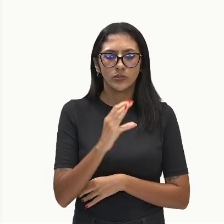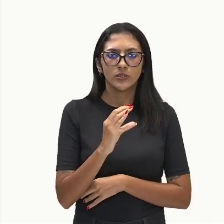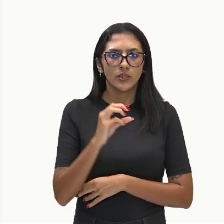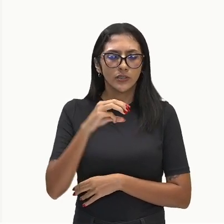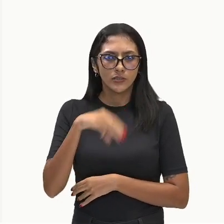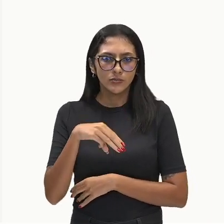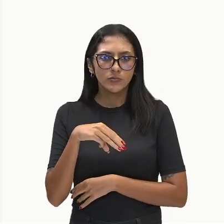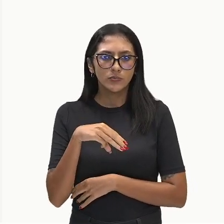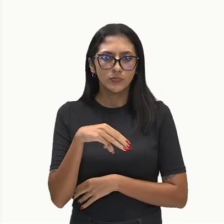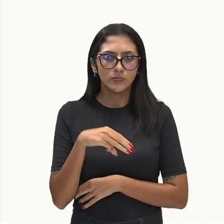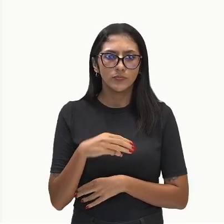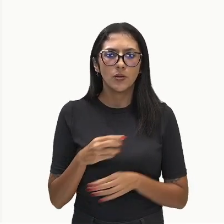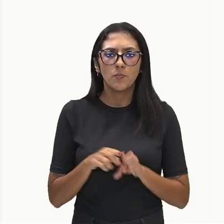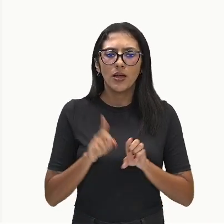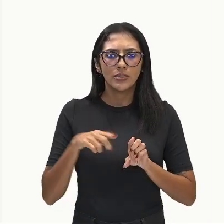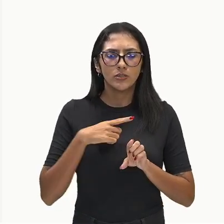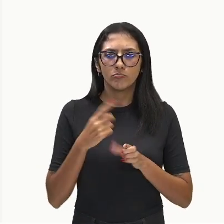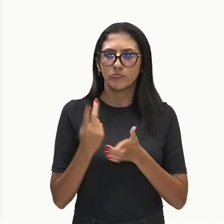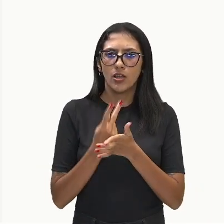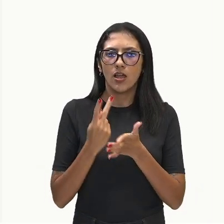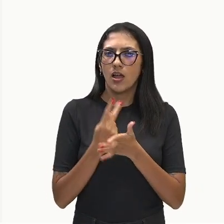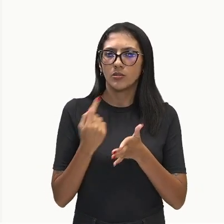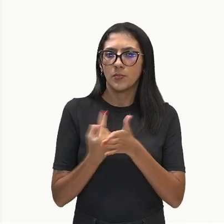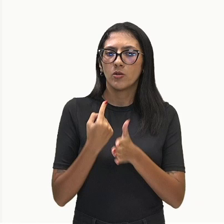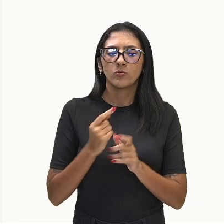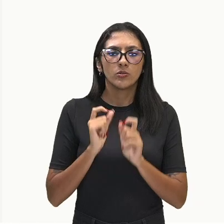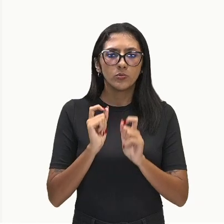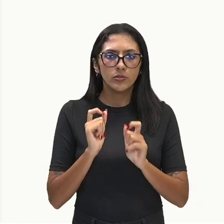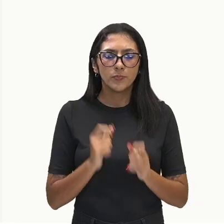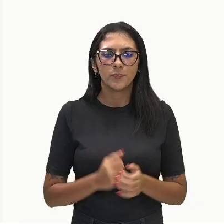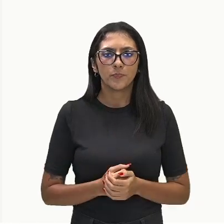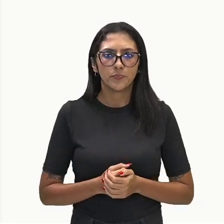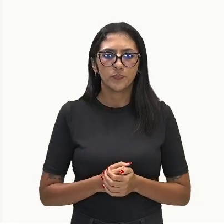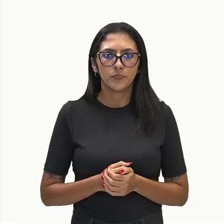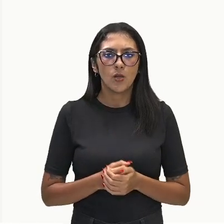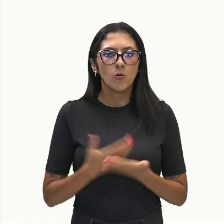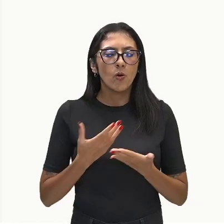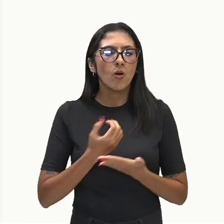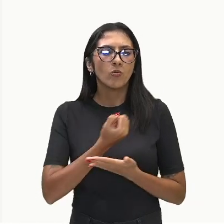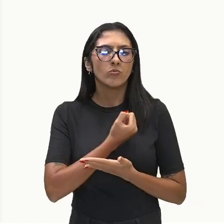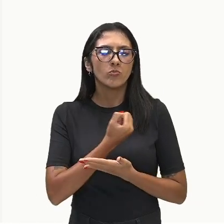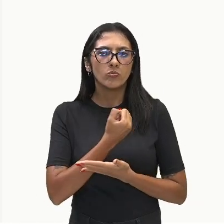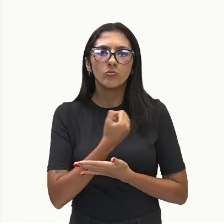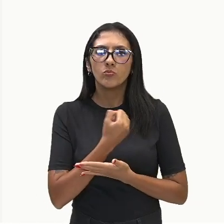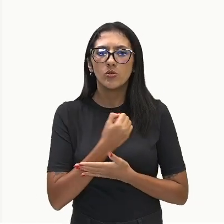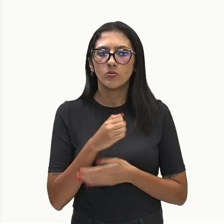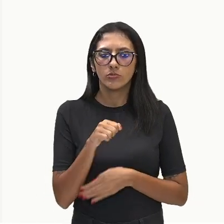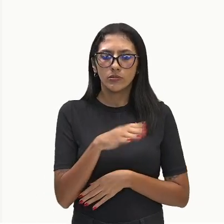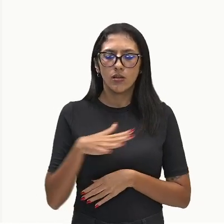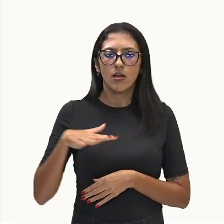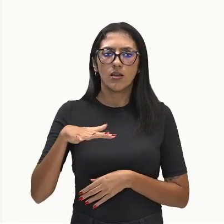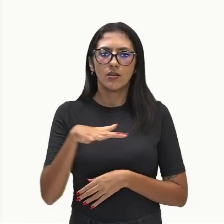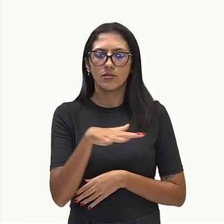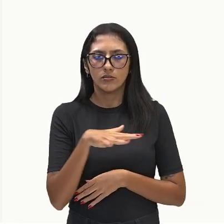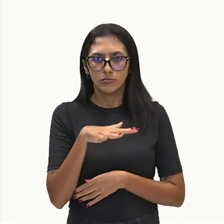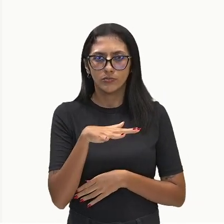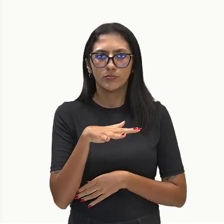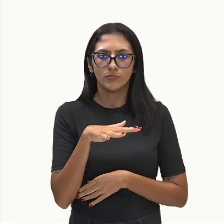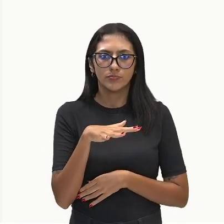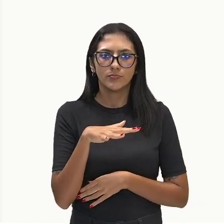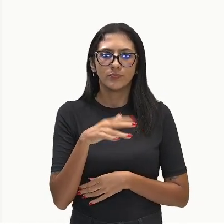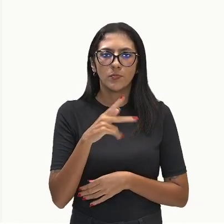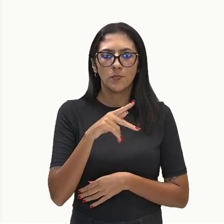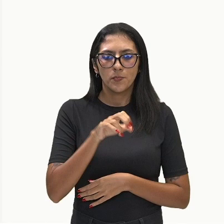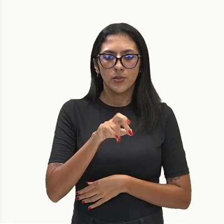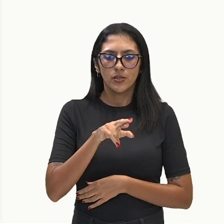não é a pergunta é qual o valor do perímetro do quadrado.